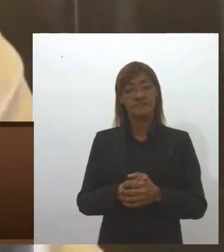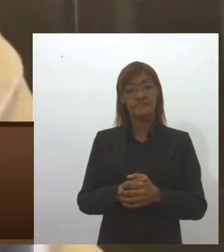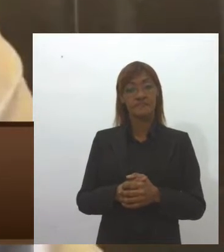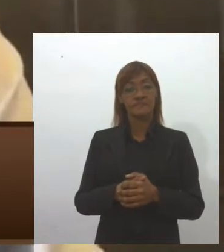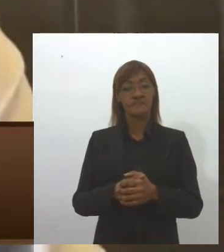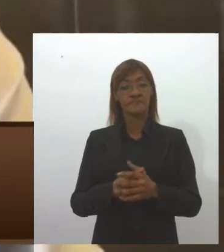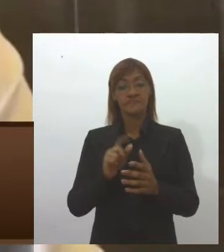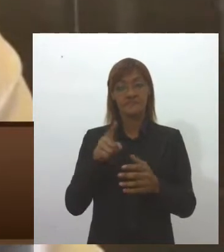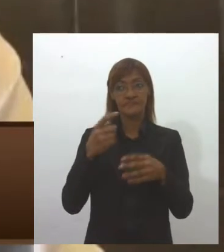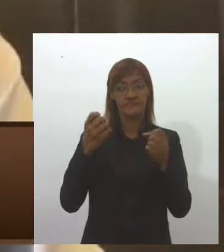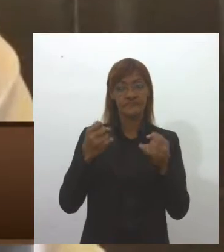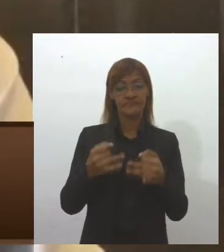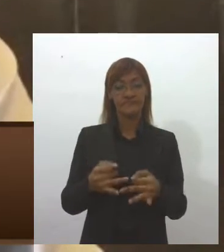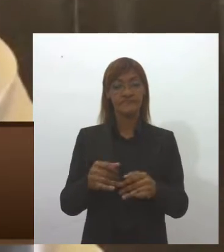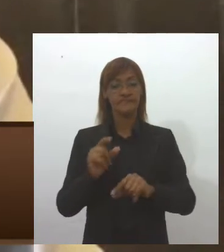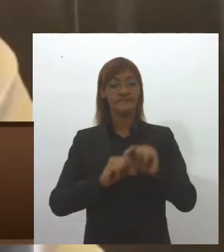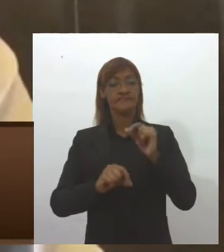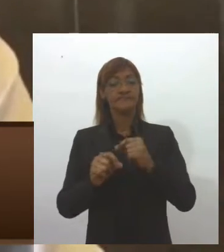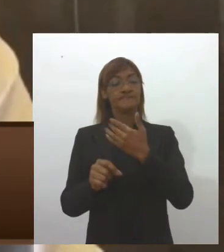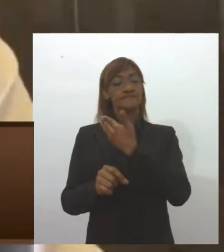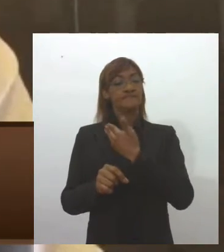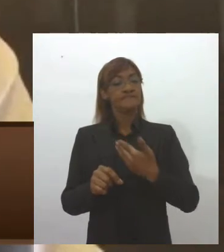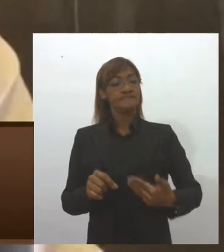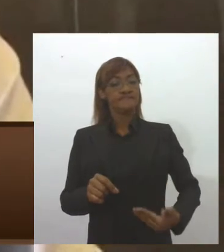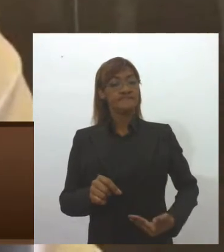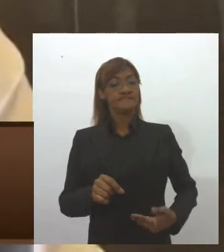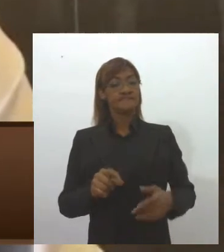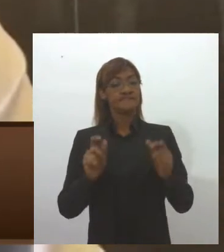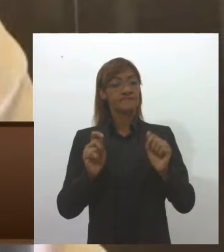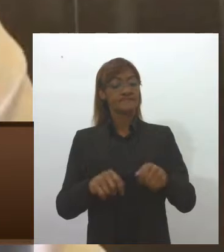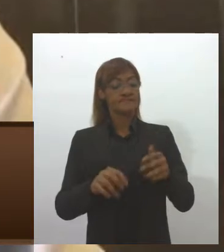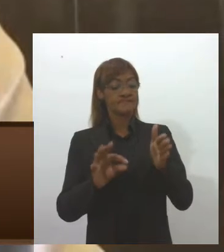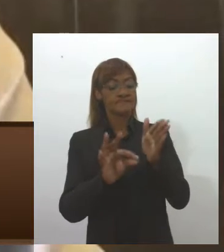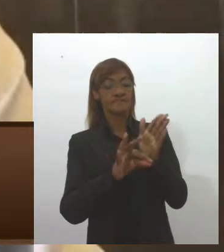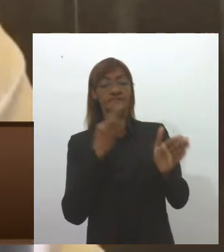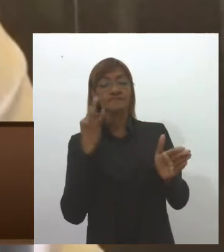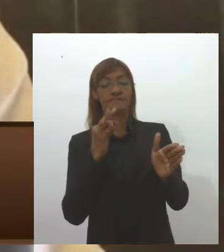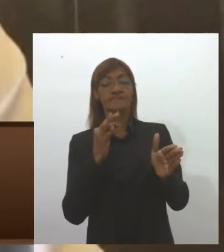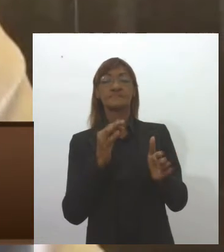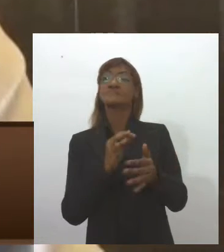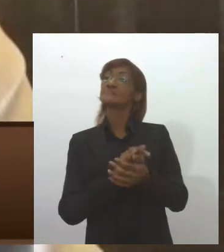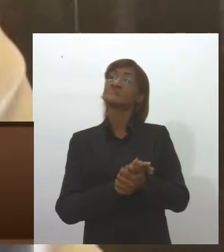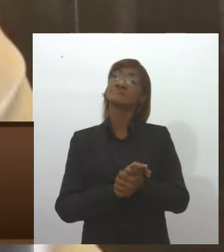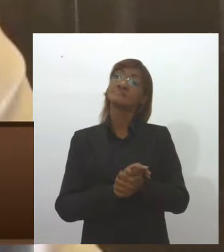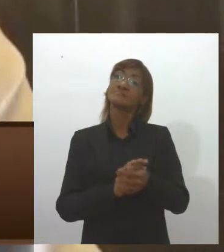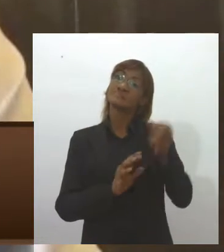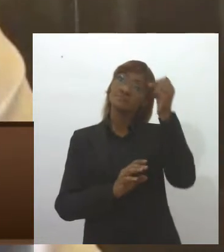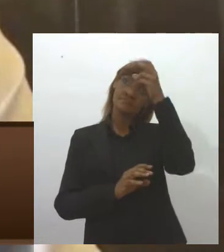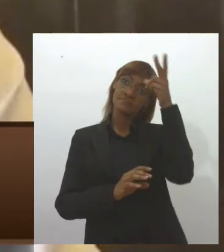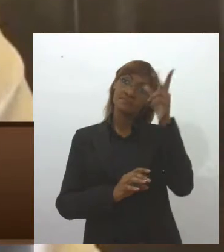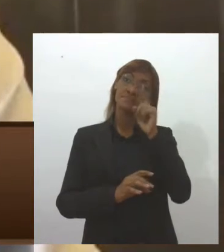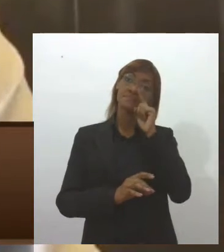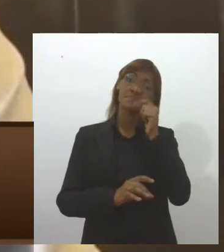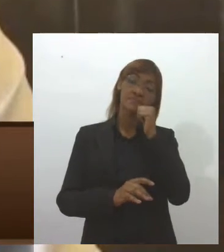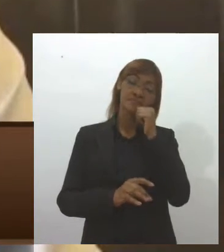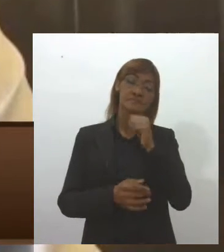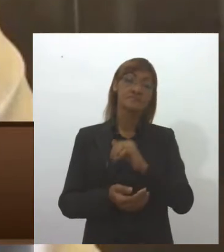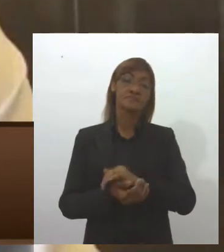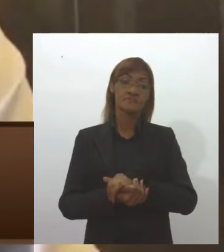sobre isso, que é esse convênio que nós assinamos hoje com a Prefeitura de Aracaju. Inclusive, está previsto nesse convênio com a Prefeitura de